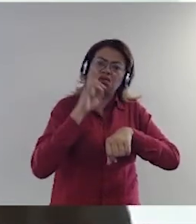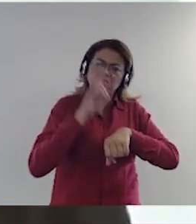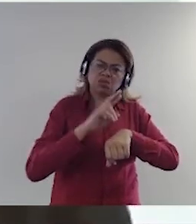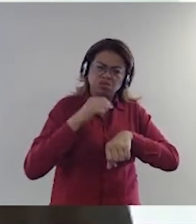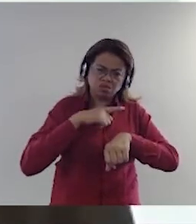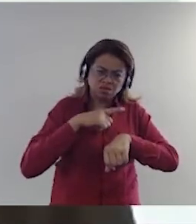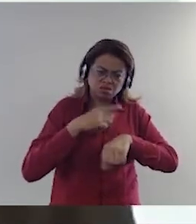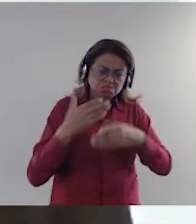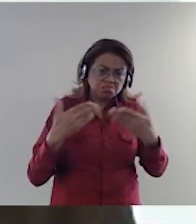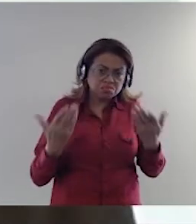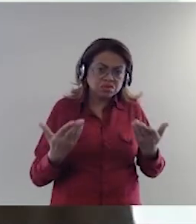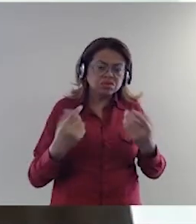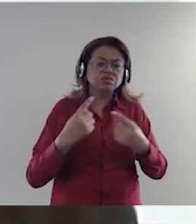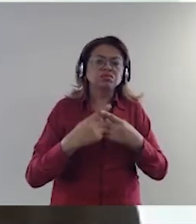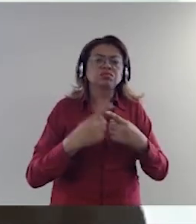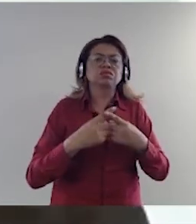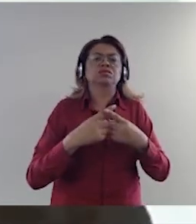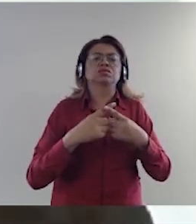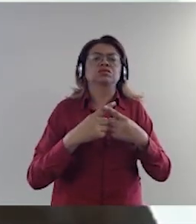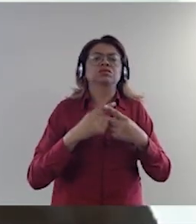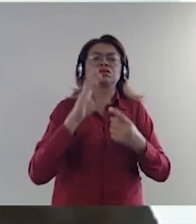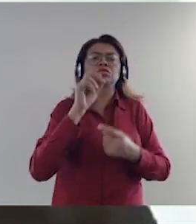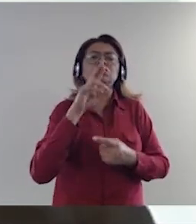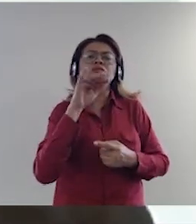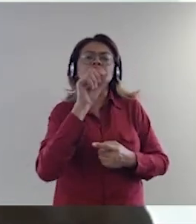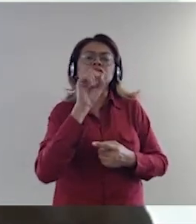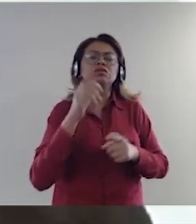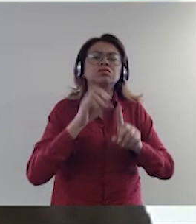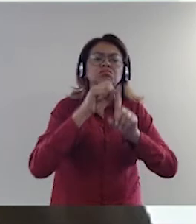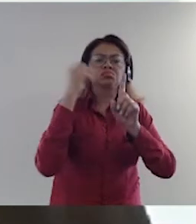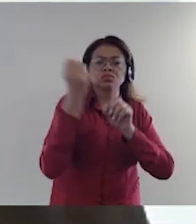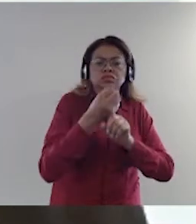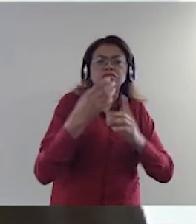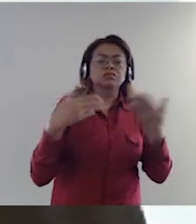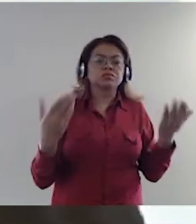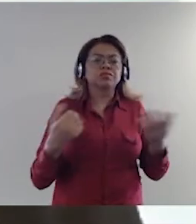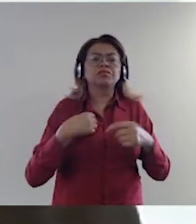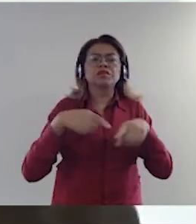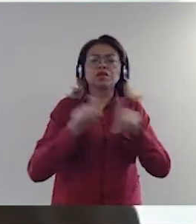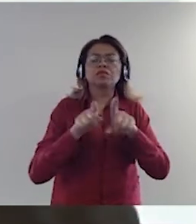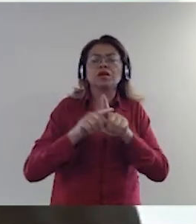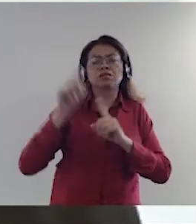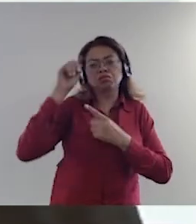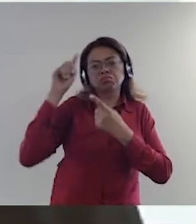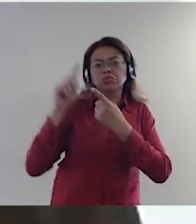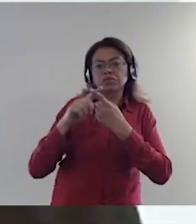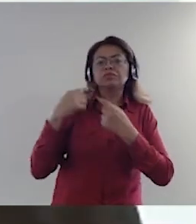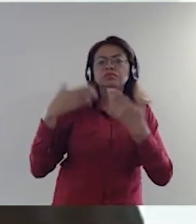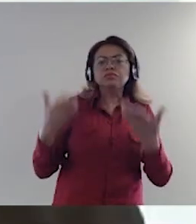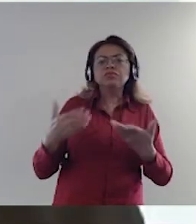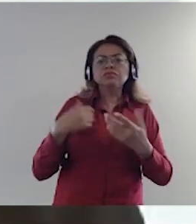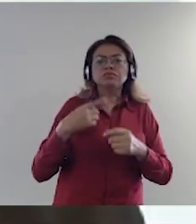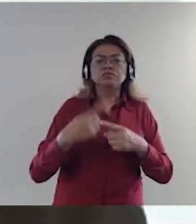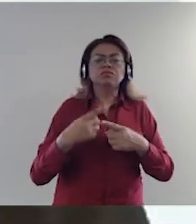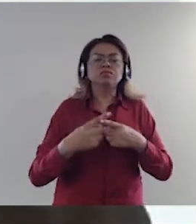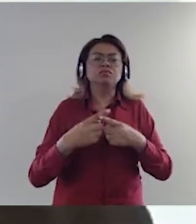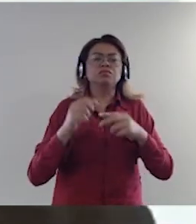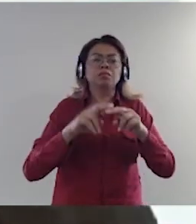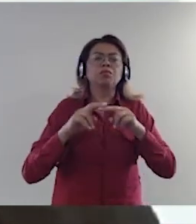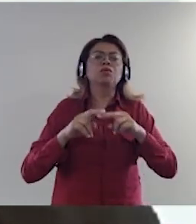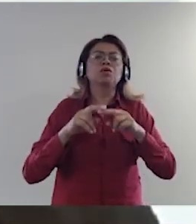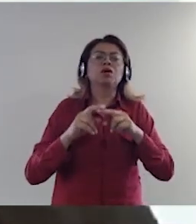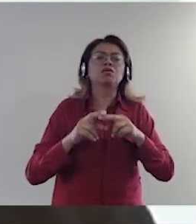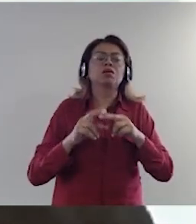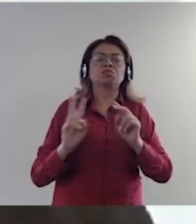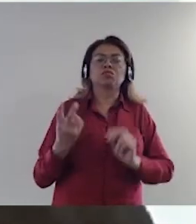Eu compartilho essa preocupação do professor Paulo Lobo, né, com a valorização, né, da pessoa humana. O professor